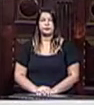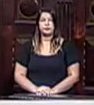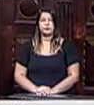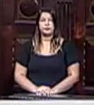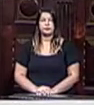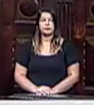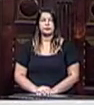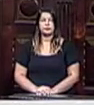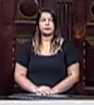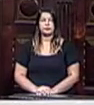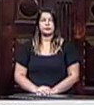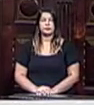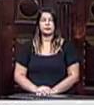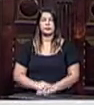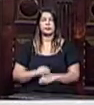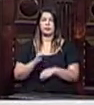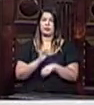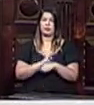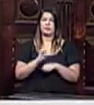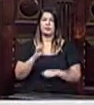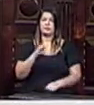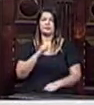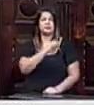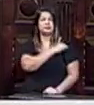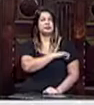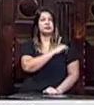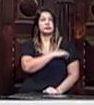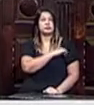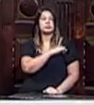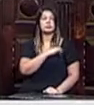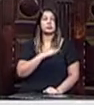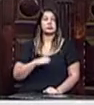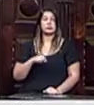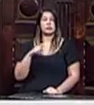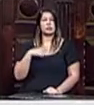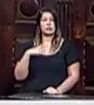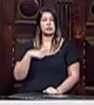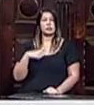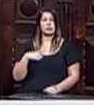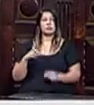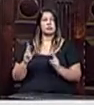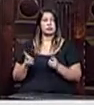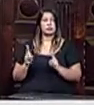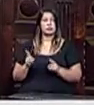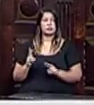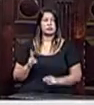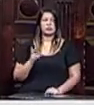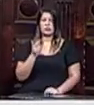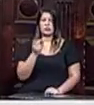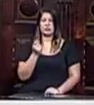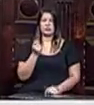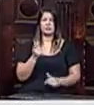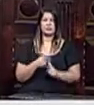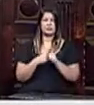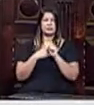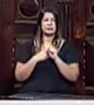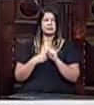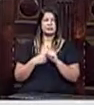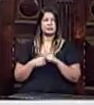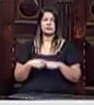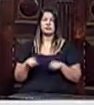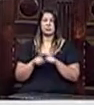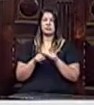para o Estado do Rio de Janeiro? Há uma prevalência no pagamento dessas dívidas? E a dívida